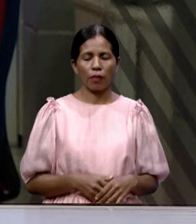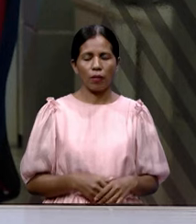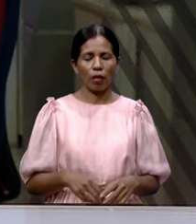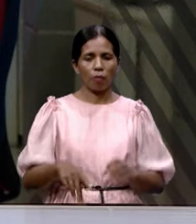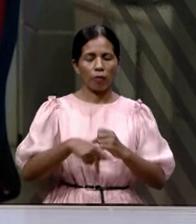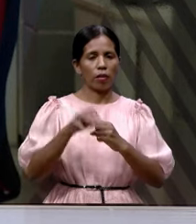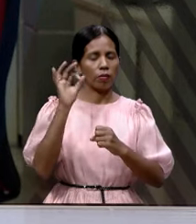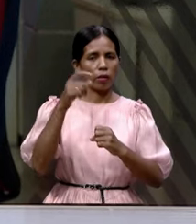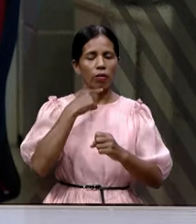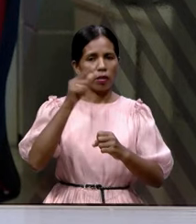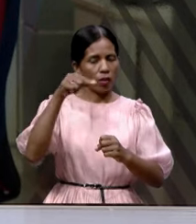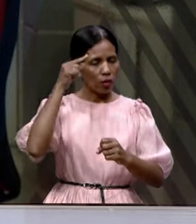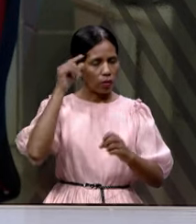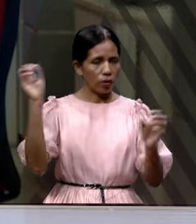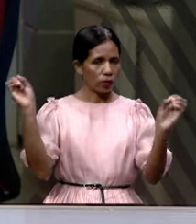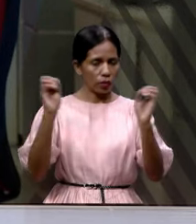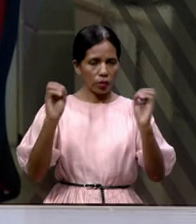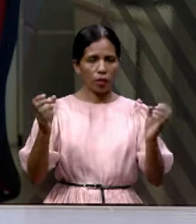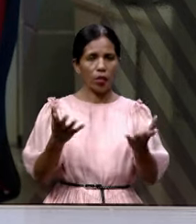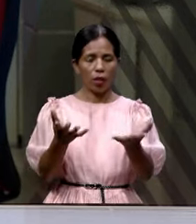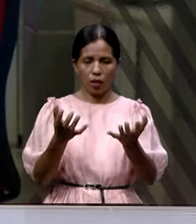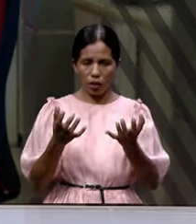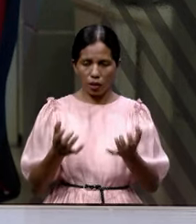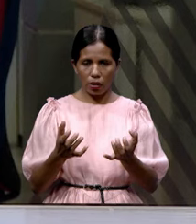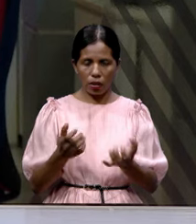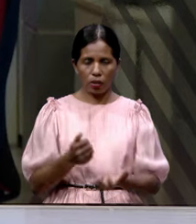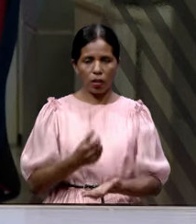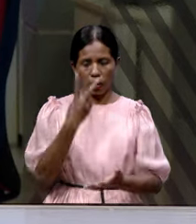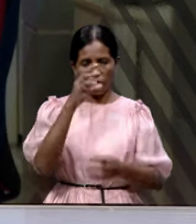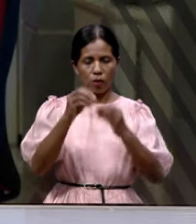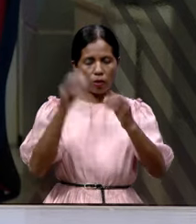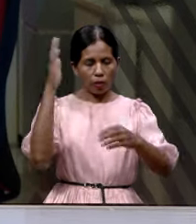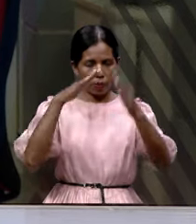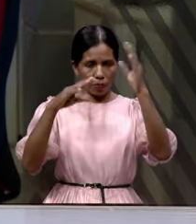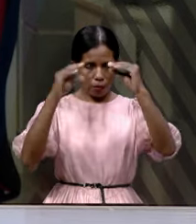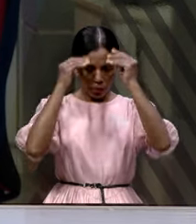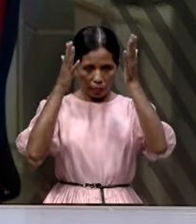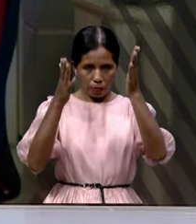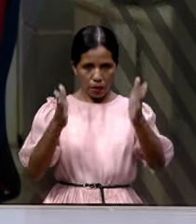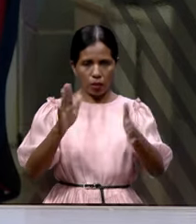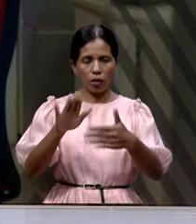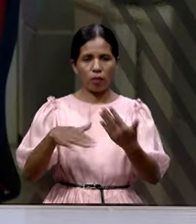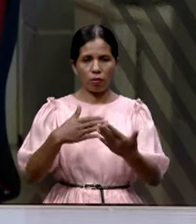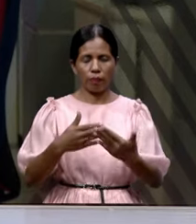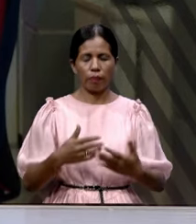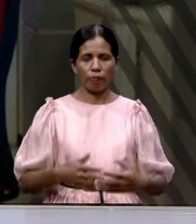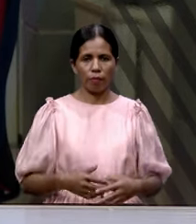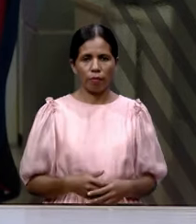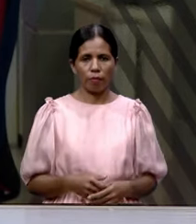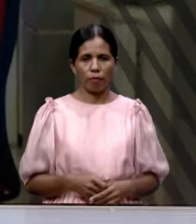Madeleine considera governo la ia vontade a soluciona problema professor contratado.